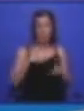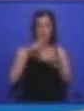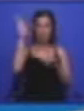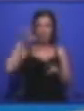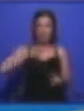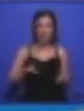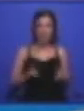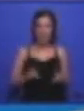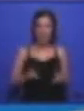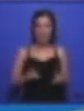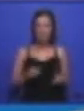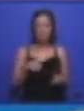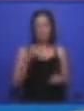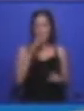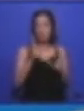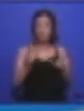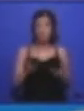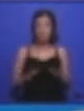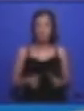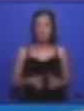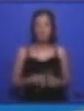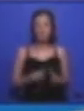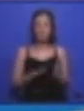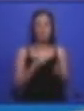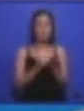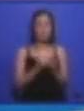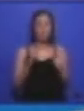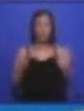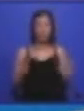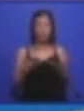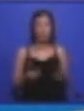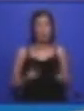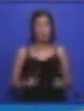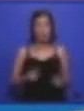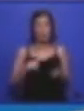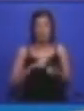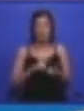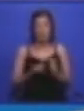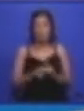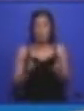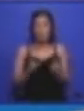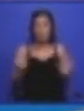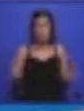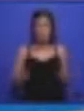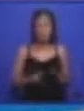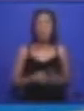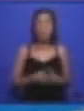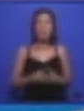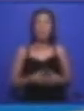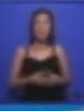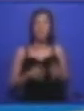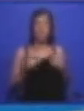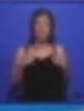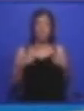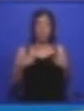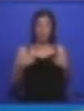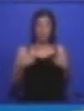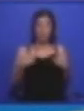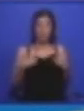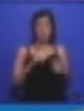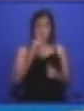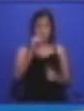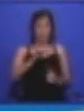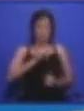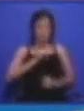ganhar. Porque eu também lhe digo, eu estou, sempre foi e não é agora que eu vou mudar. Eu, para sair do